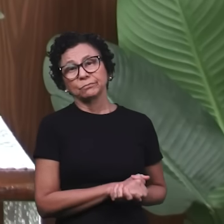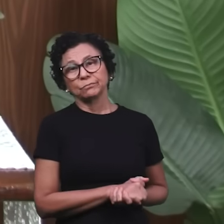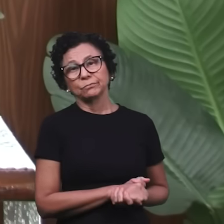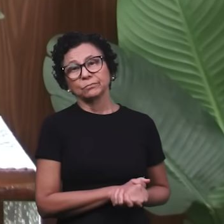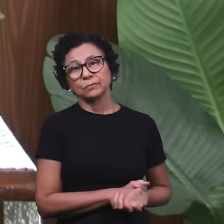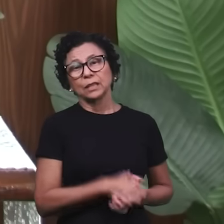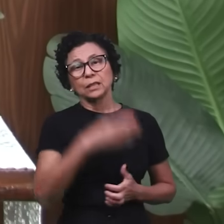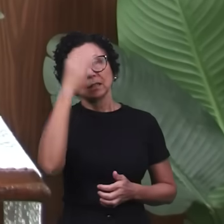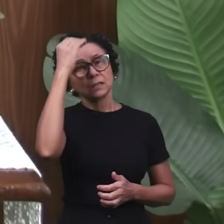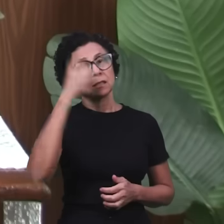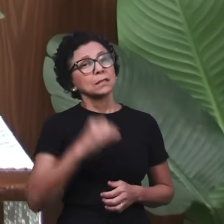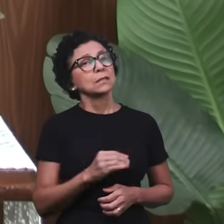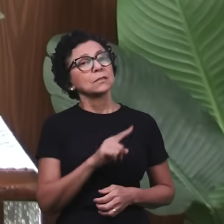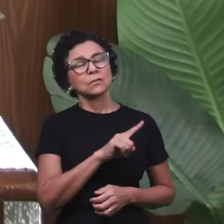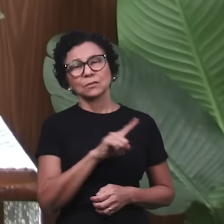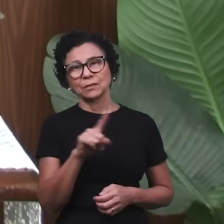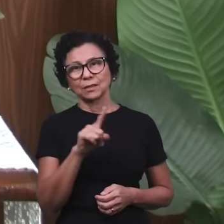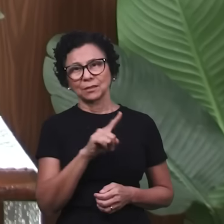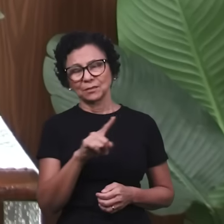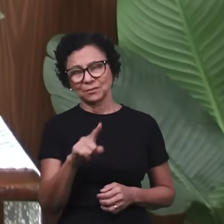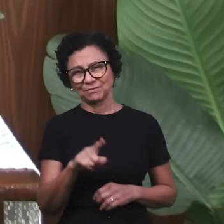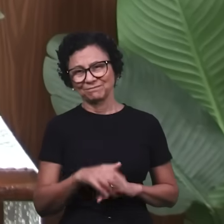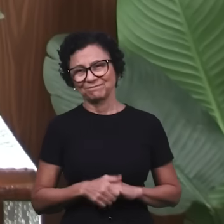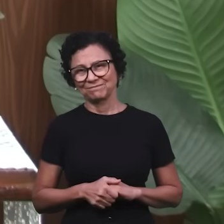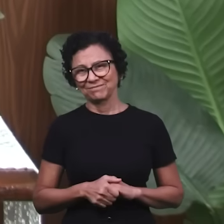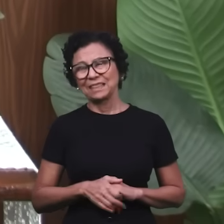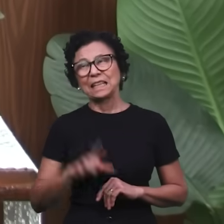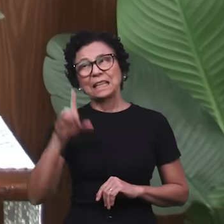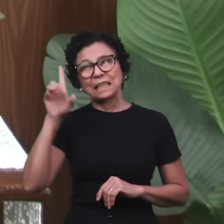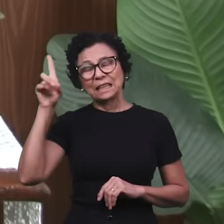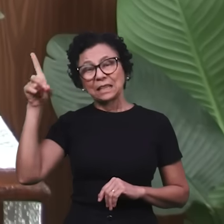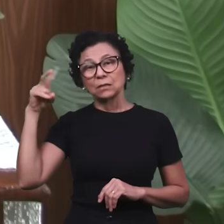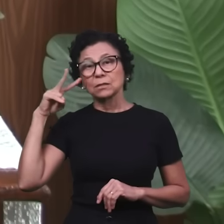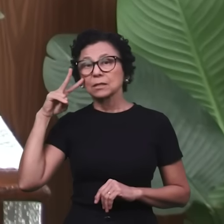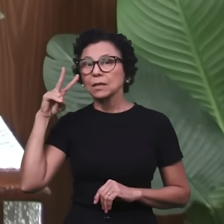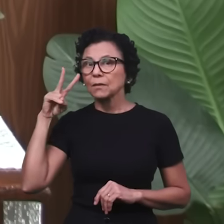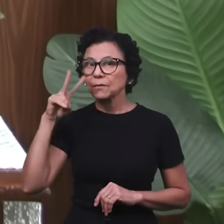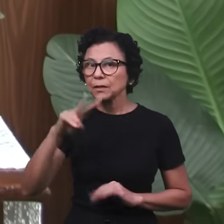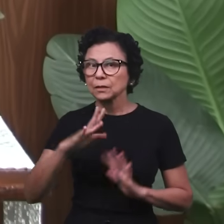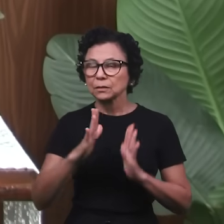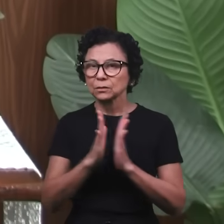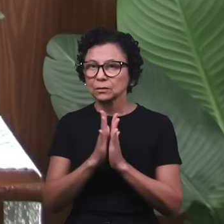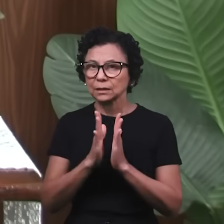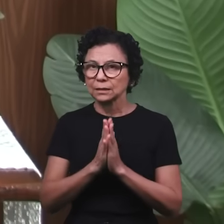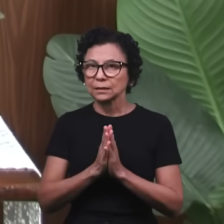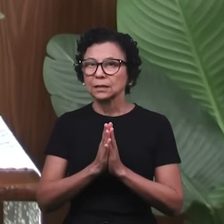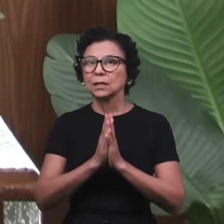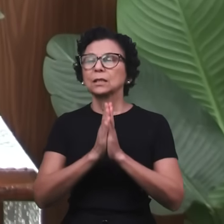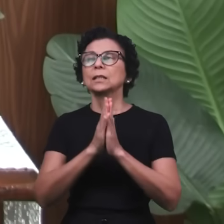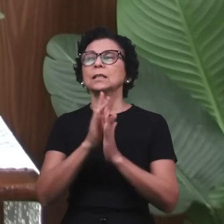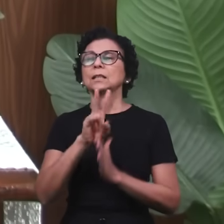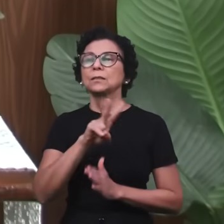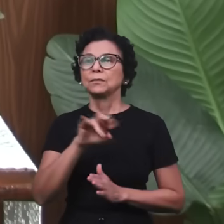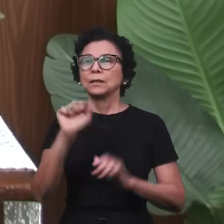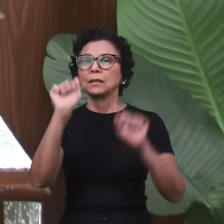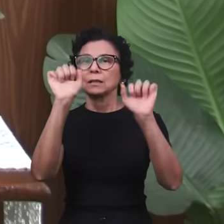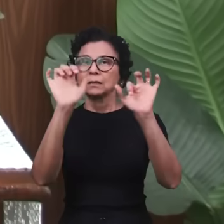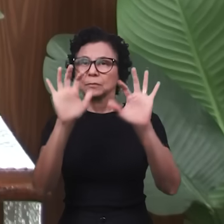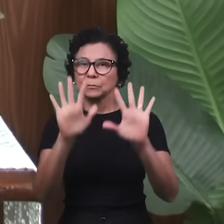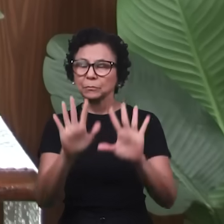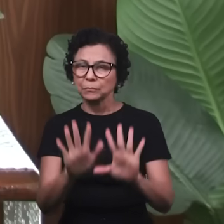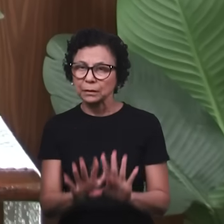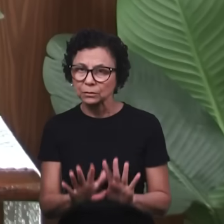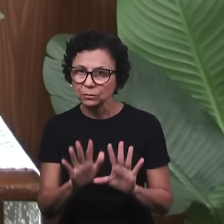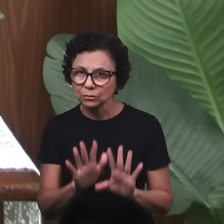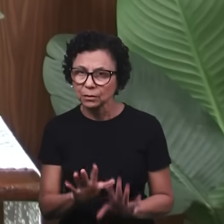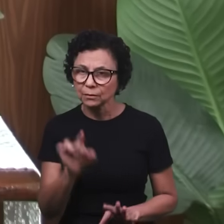problema específico, porque Deus ele vai ouvir e ele vai abençoar e ele vai responder. E o